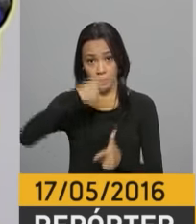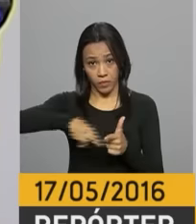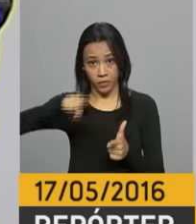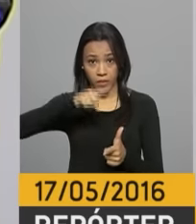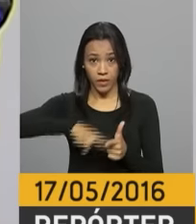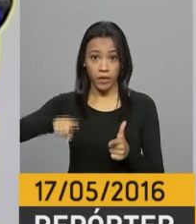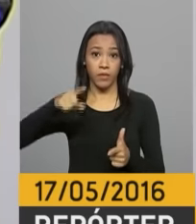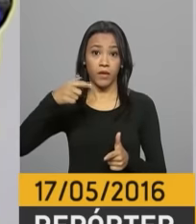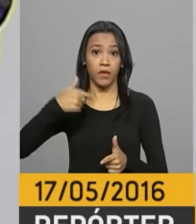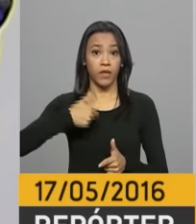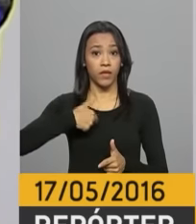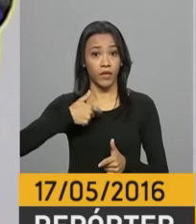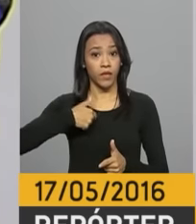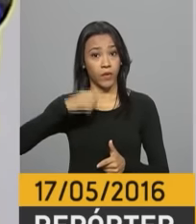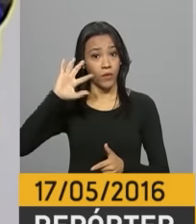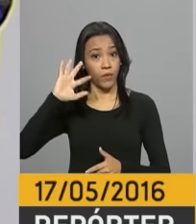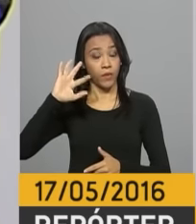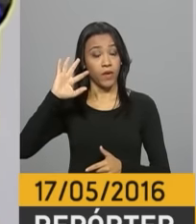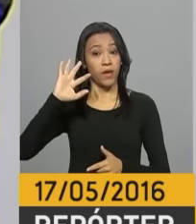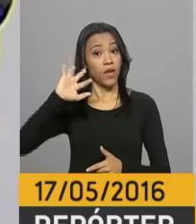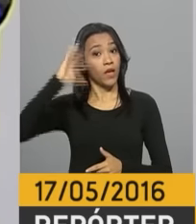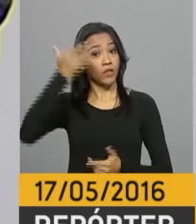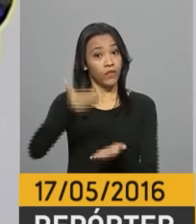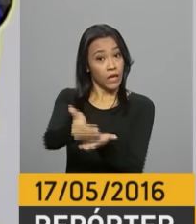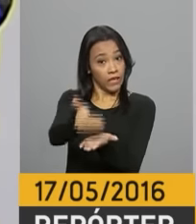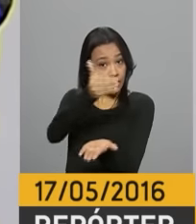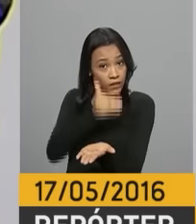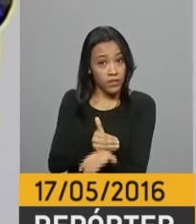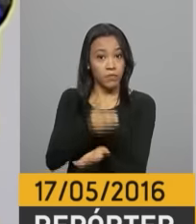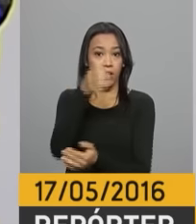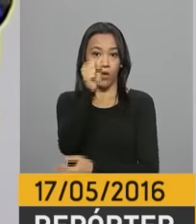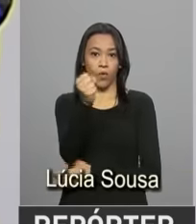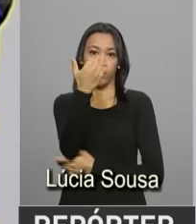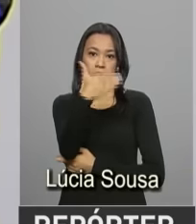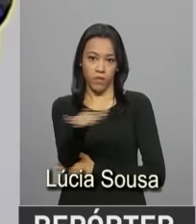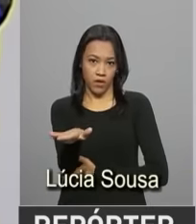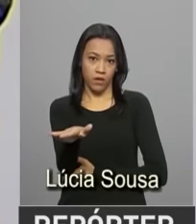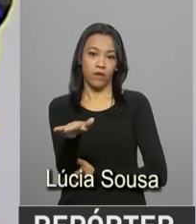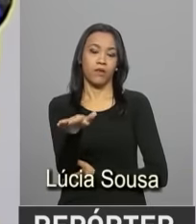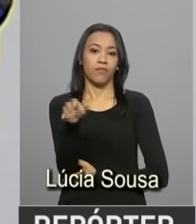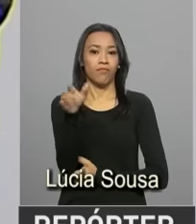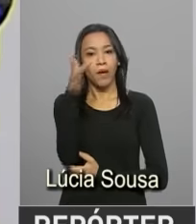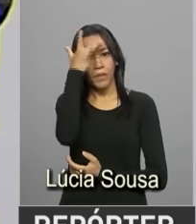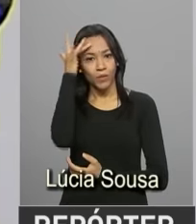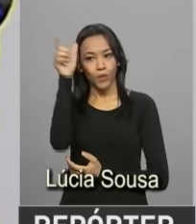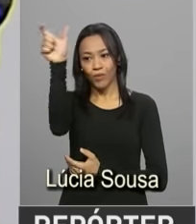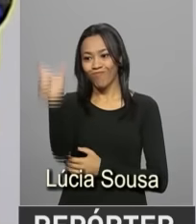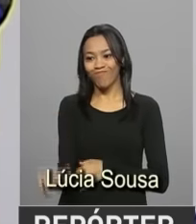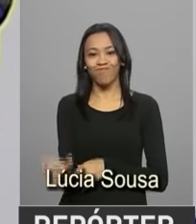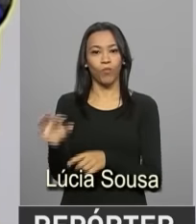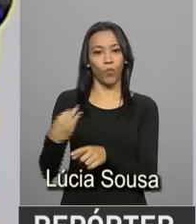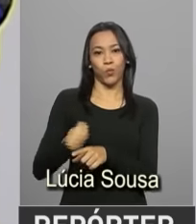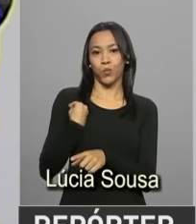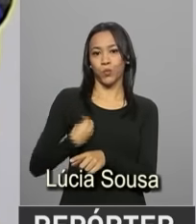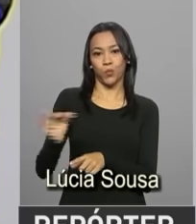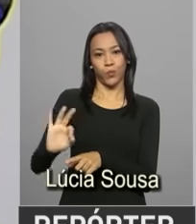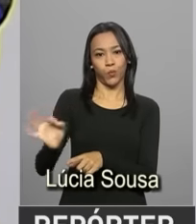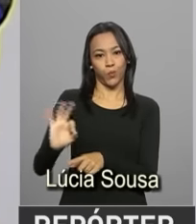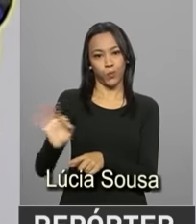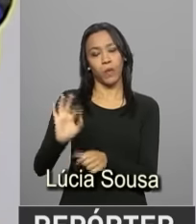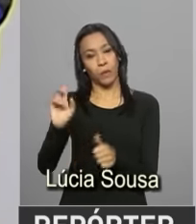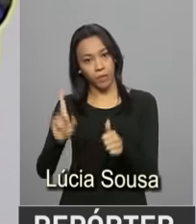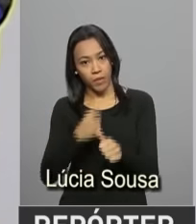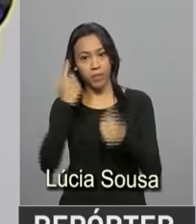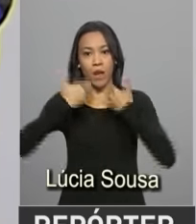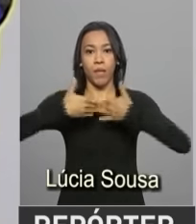eu resolvi antecipar para as 8h30, exatamente para, mesmo sem a presença dele, porque eu prefiro anunciar antes da abertura do